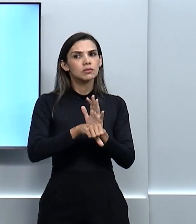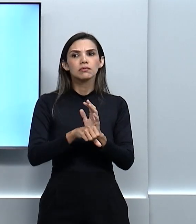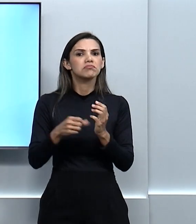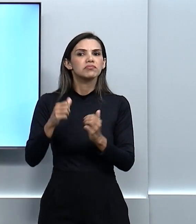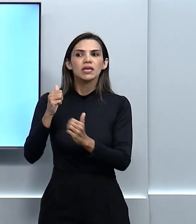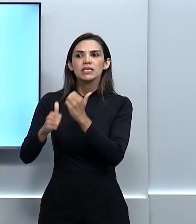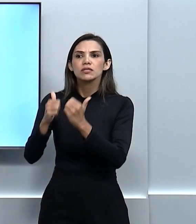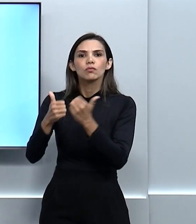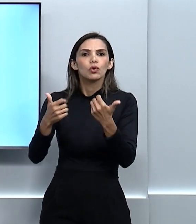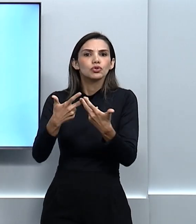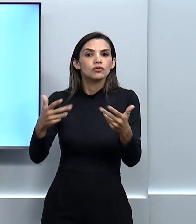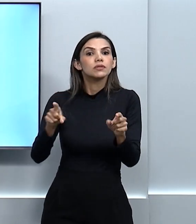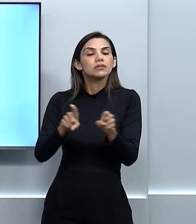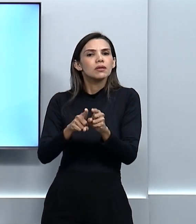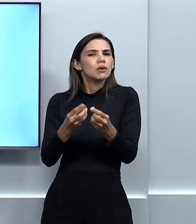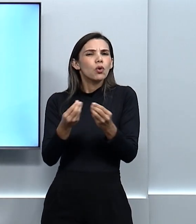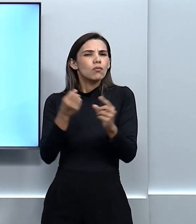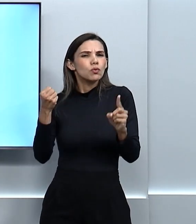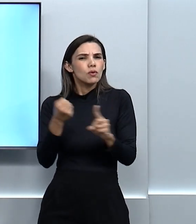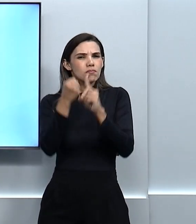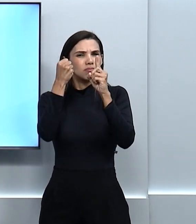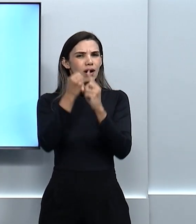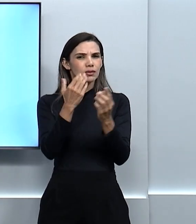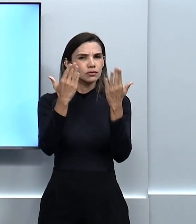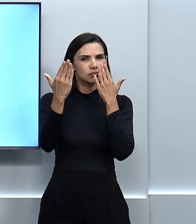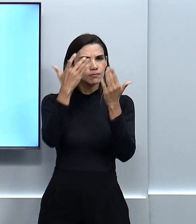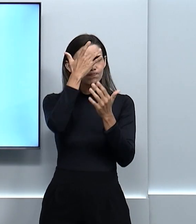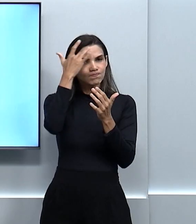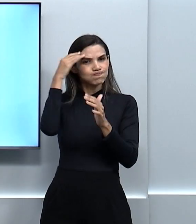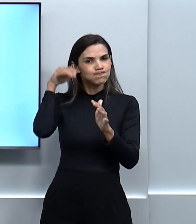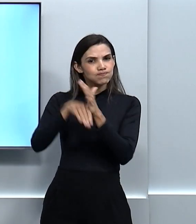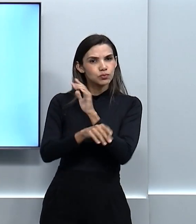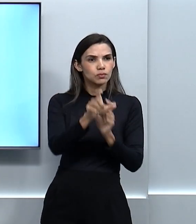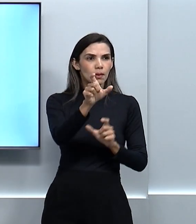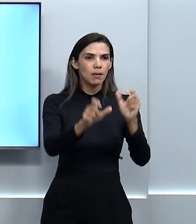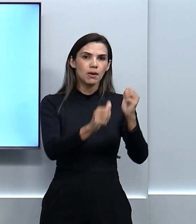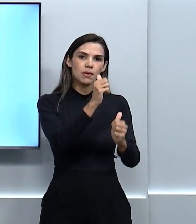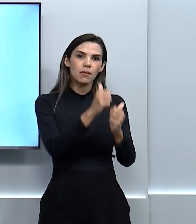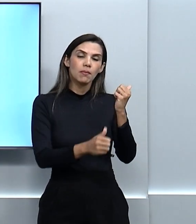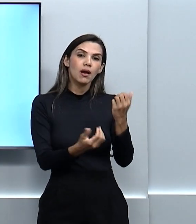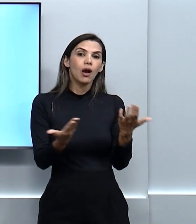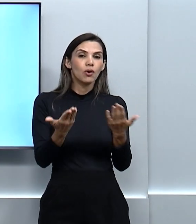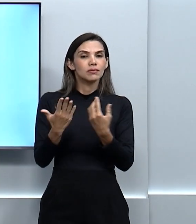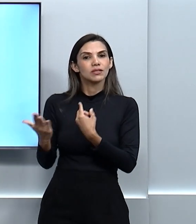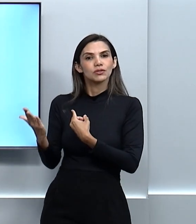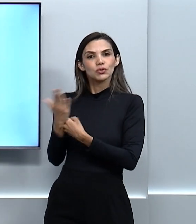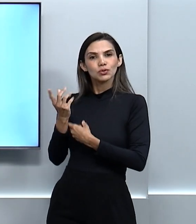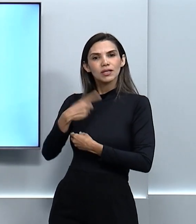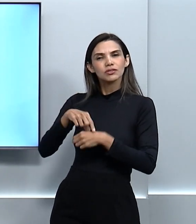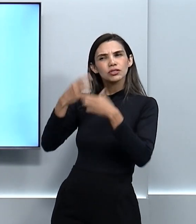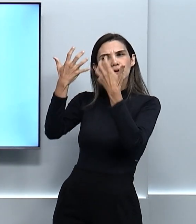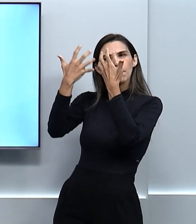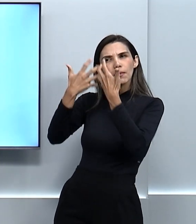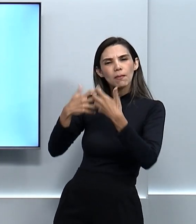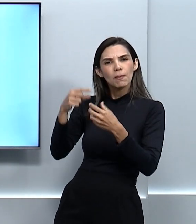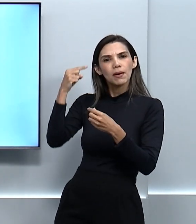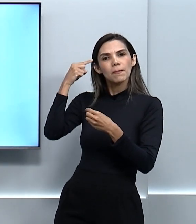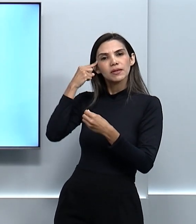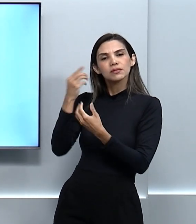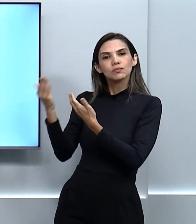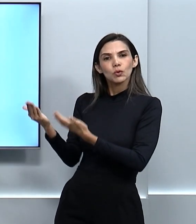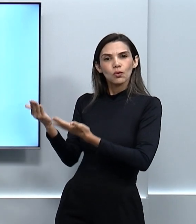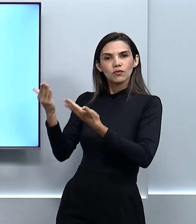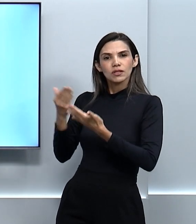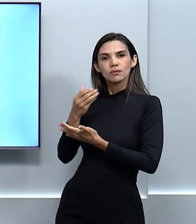e também sobre o impacto psicológico nos atletas. E para nos dar uma ajuda nessa reflexão, convidamos o Juracy Guimarães,